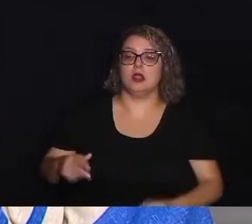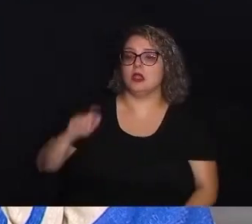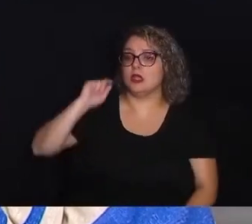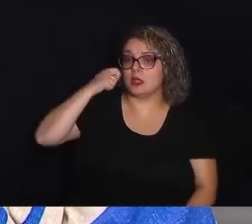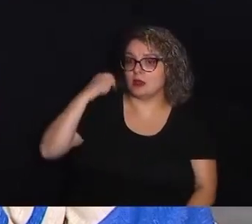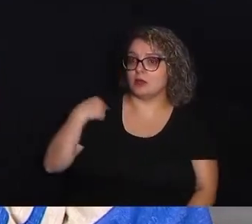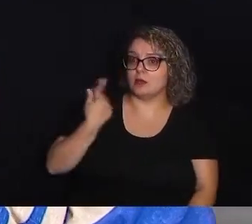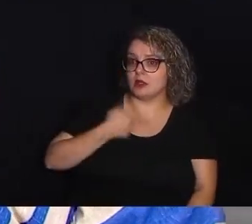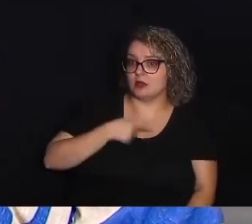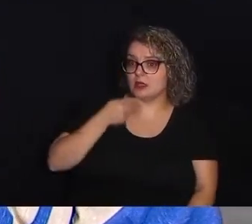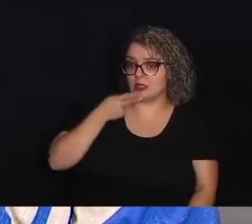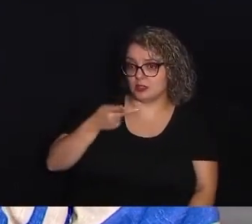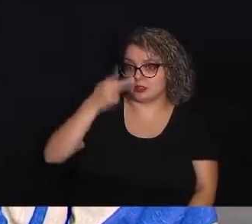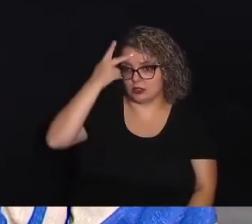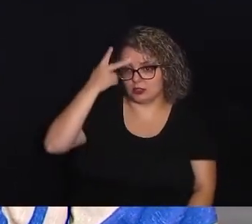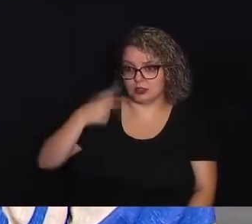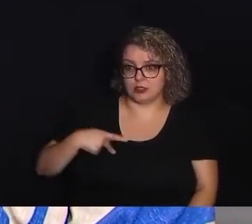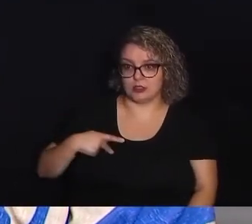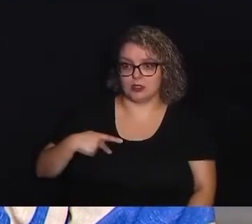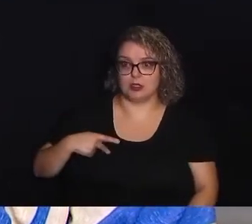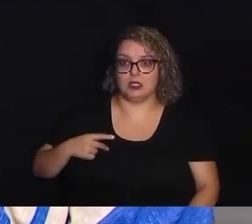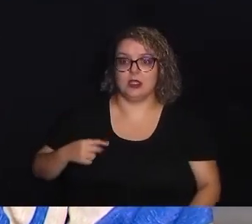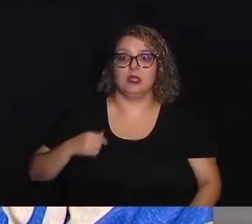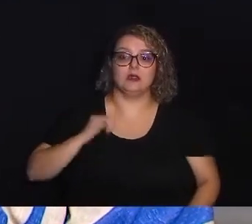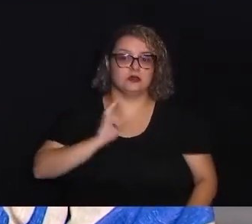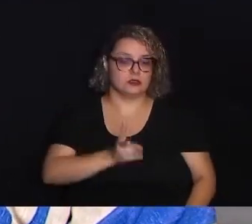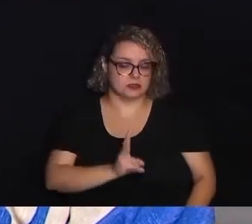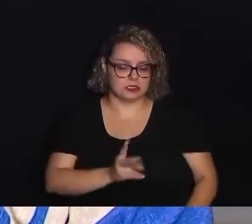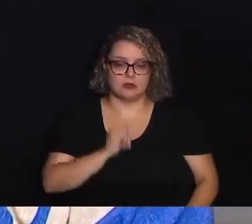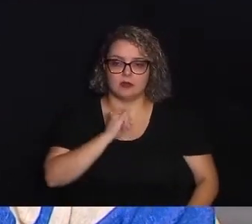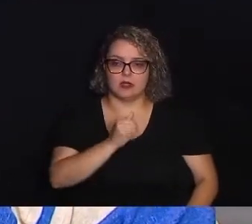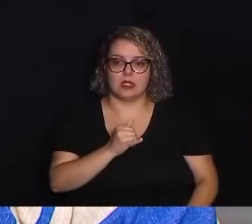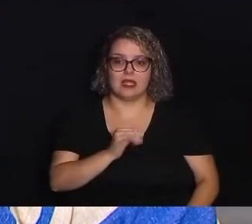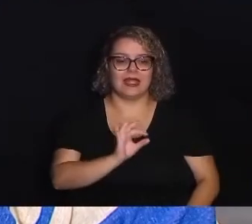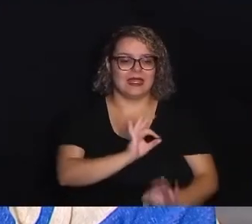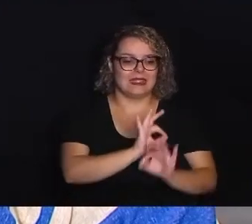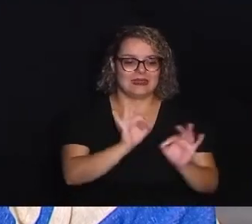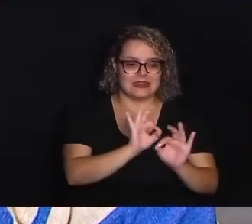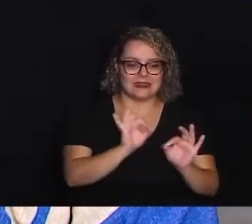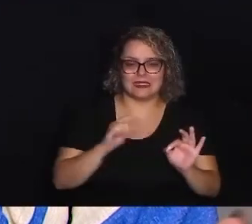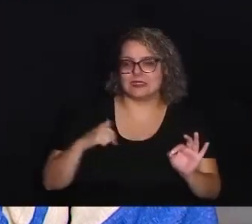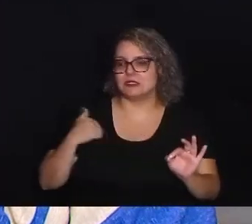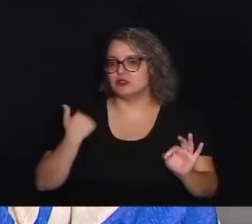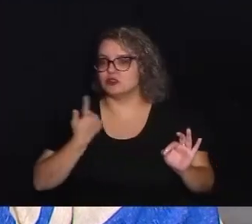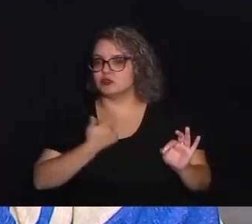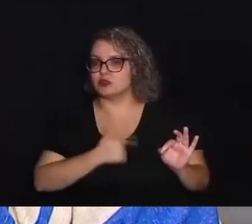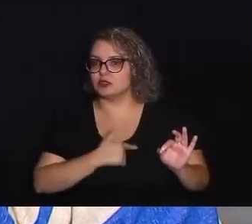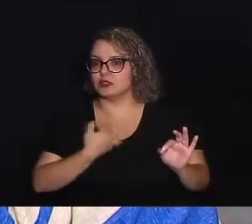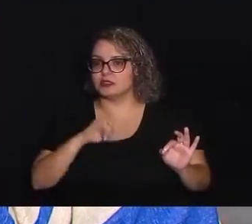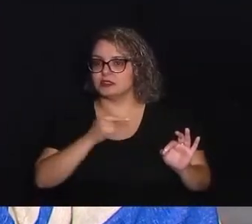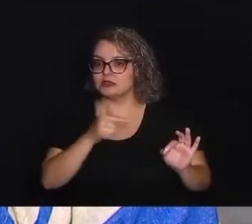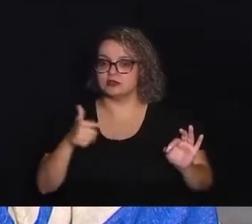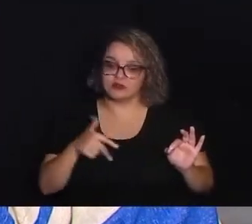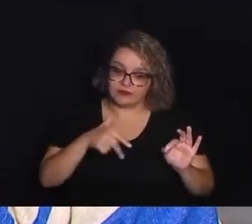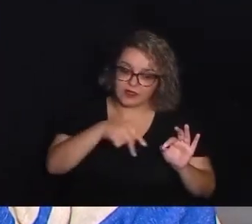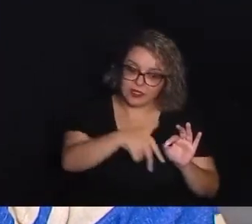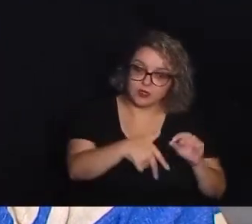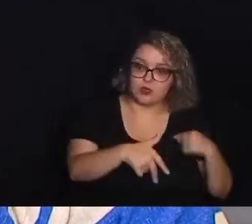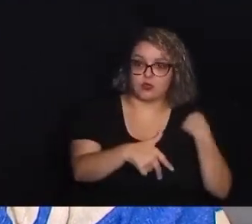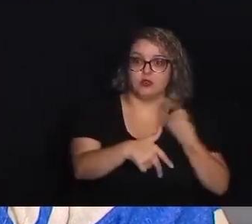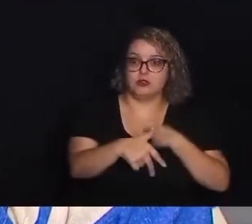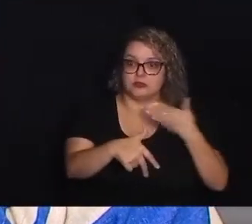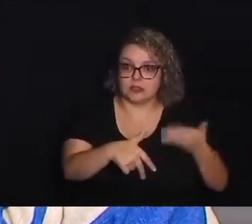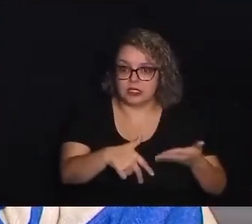negros para falarem sobre nós que eu sempre digo nada sobre nós sem nós Porque nós é que sabemos contar nossa história